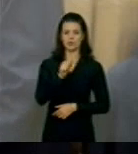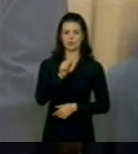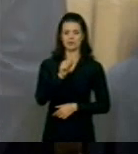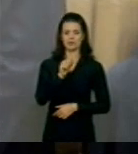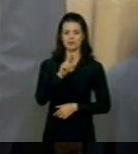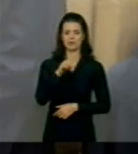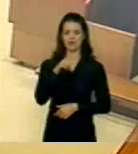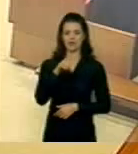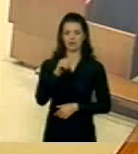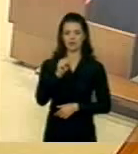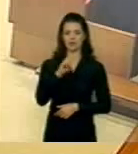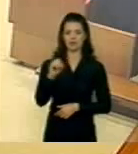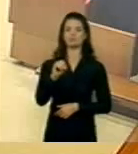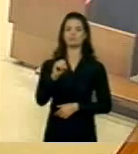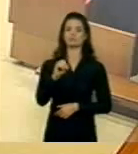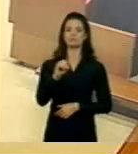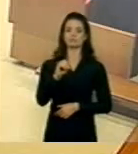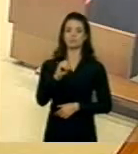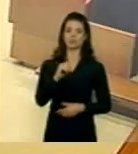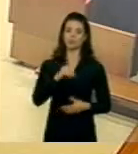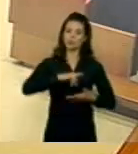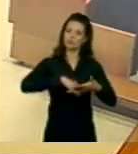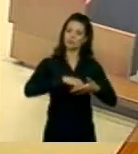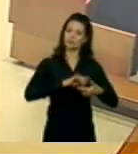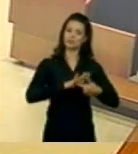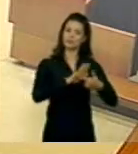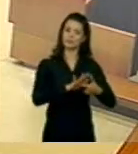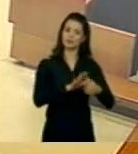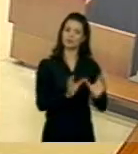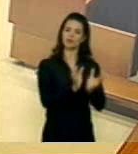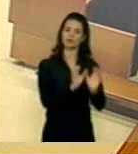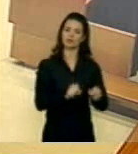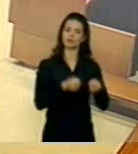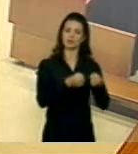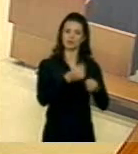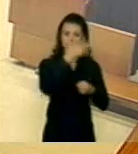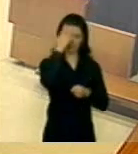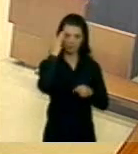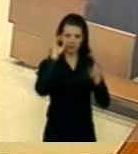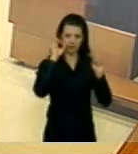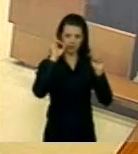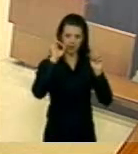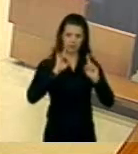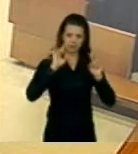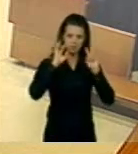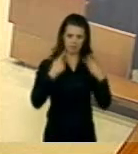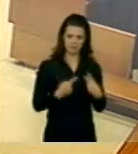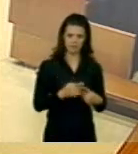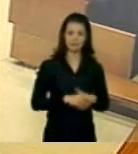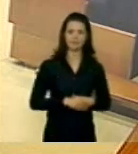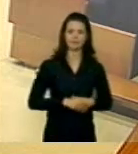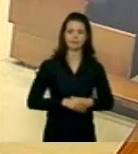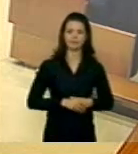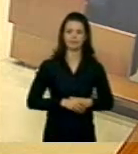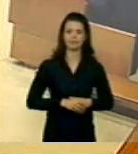num parecer apresentado ao Conselho de Defesa de Direitos da Pessoa Humana, já dizia, abro